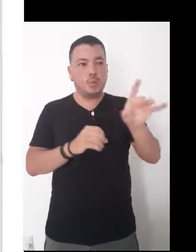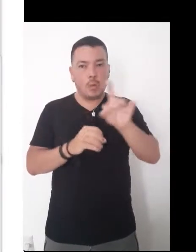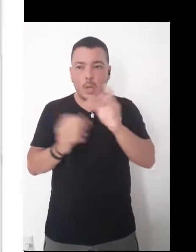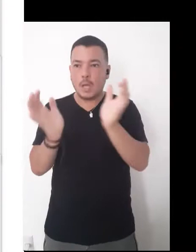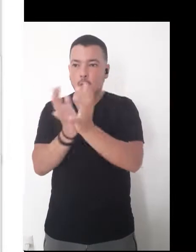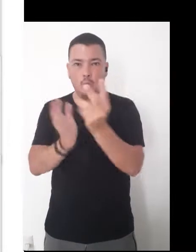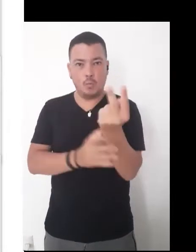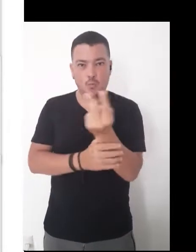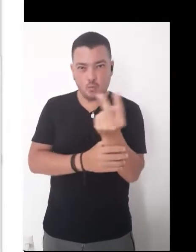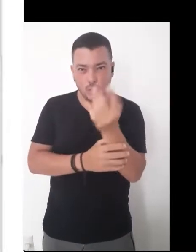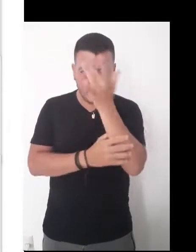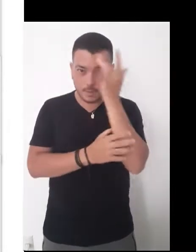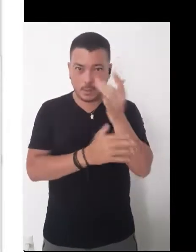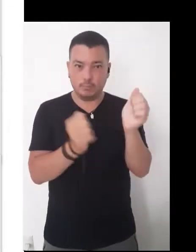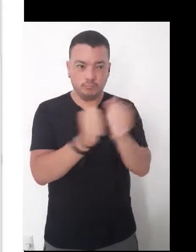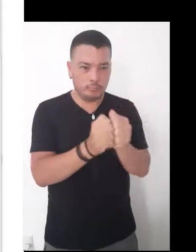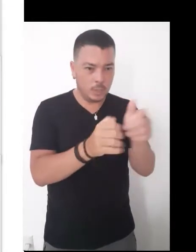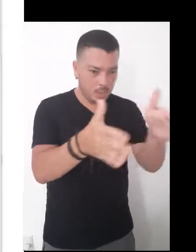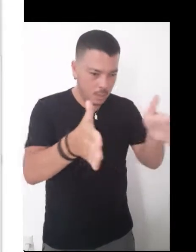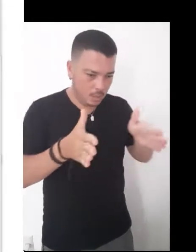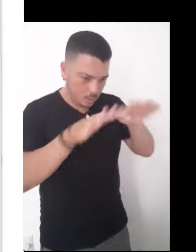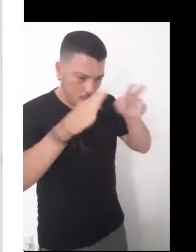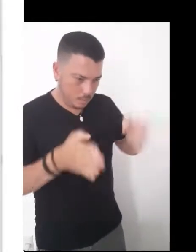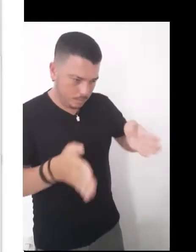dupla de alunos pegava uma máquina,